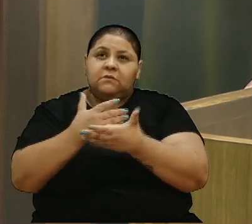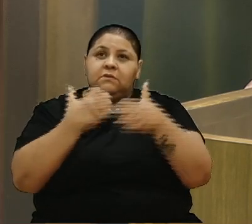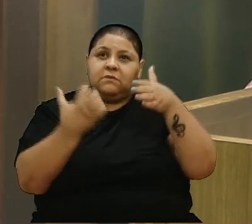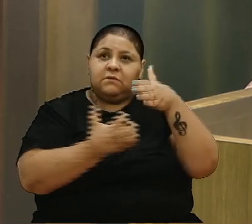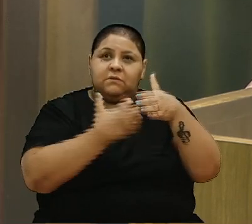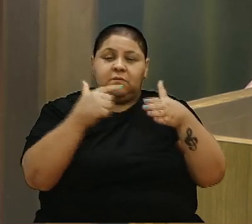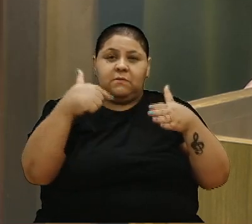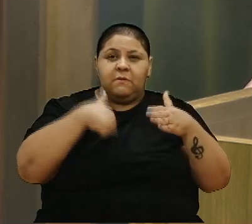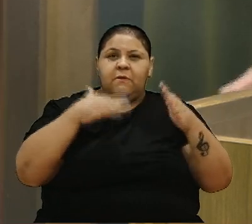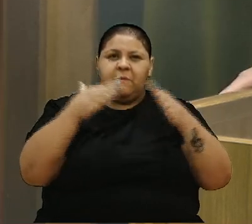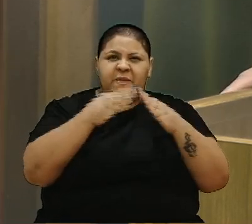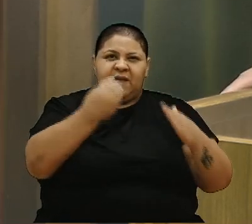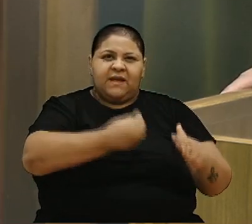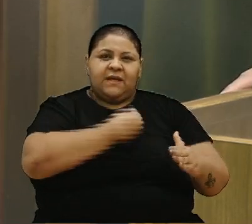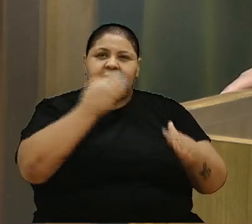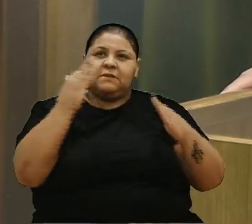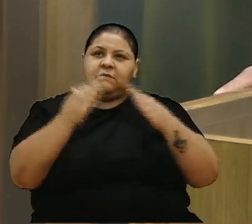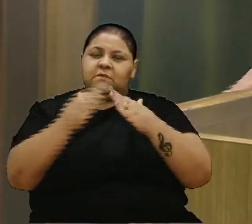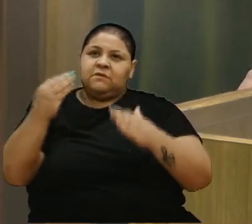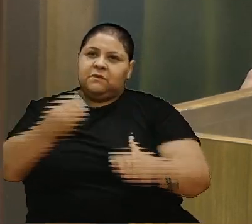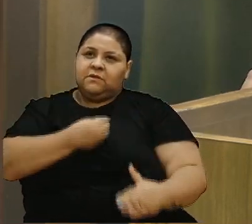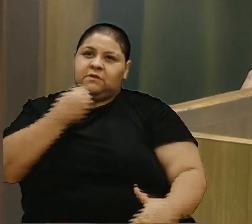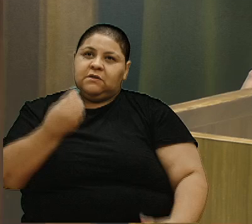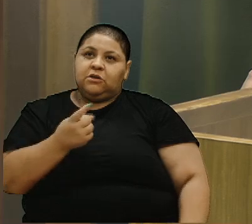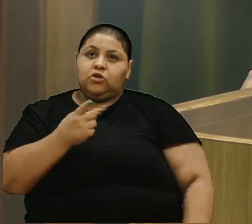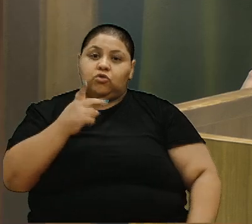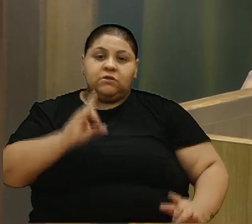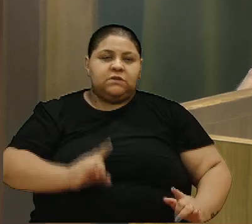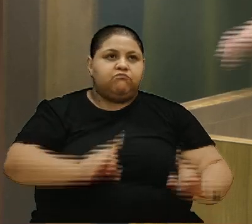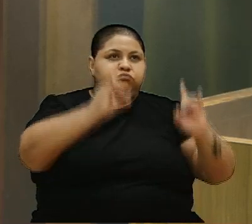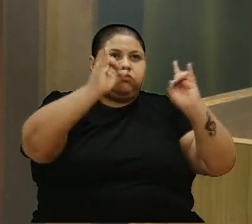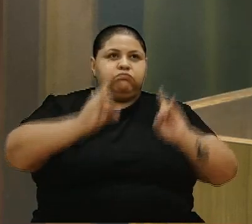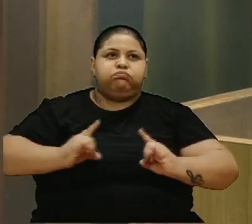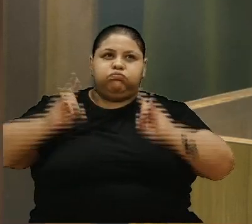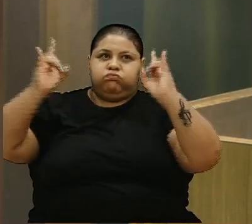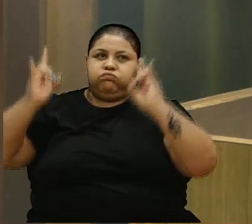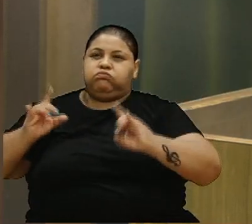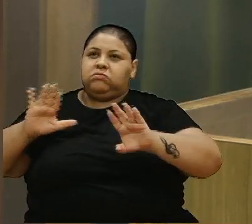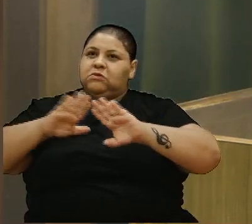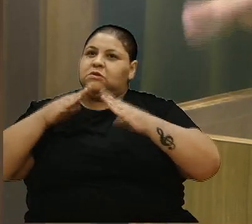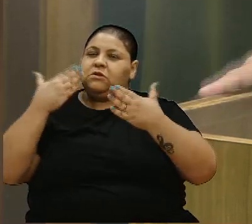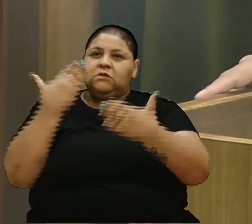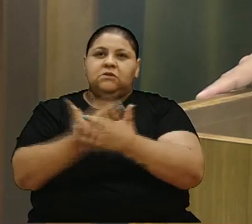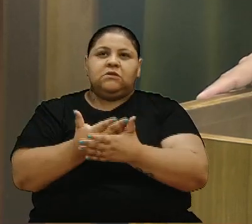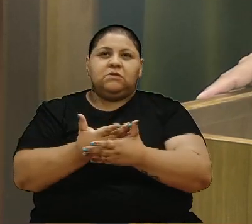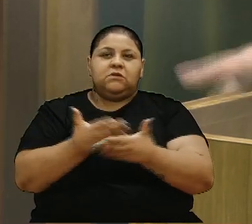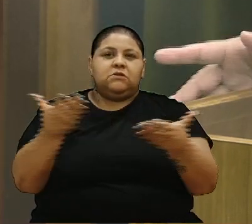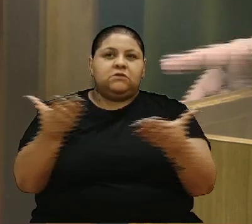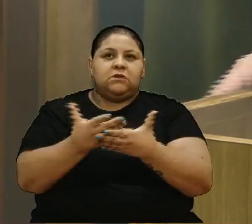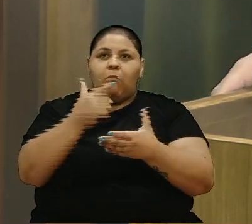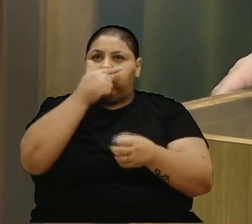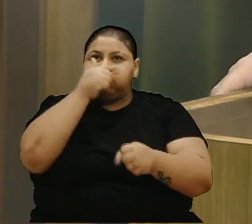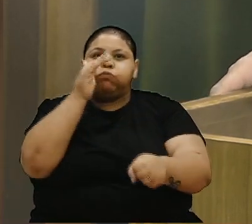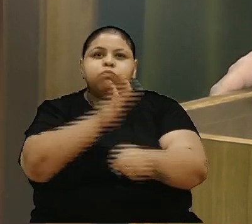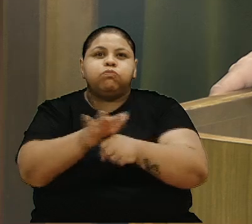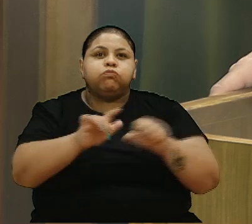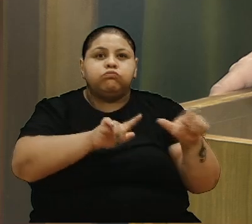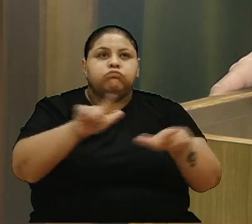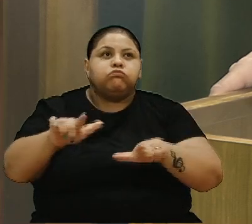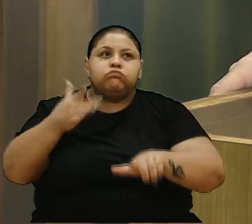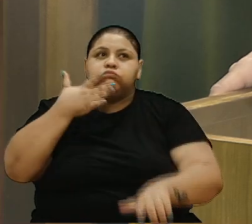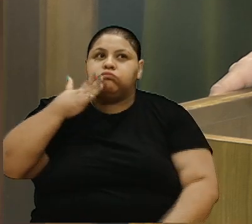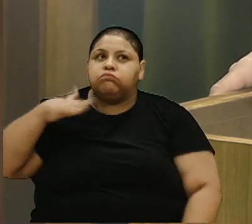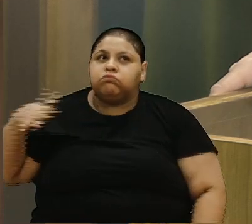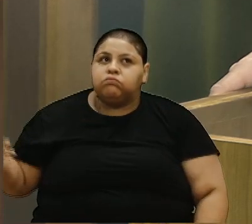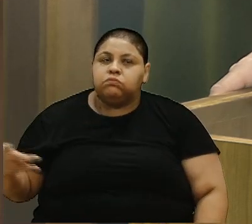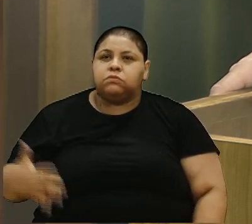Minha Casa Minha Vida no São Genaro. 12 torres. As escolas já estão todas lotadas. Para onde vão essas